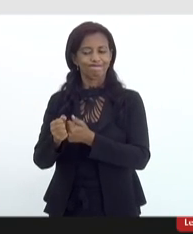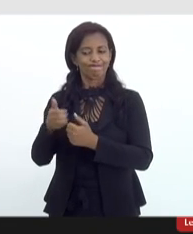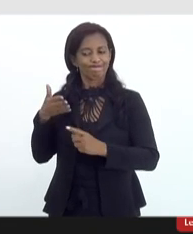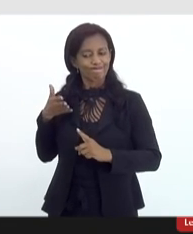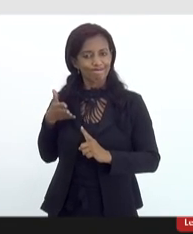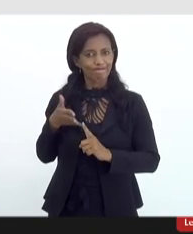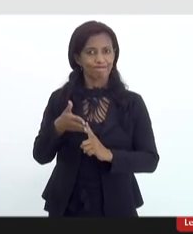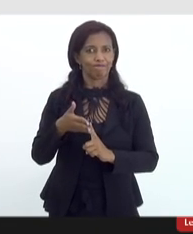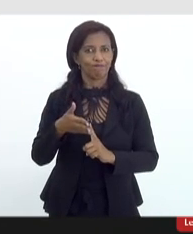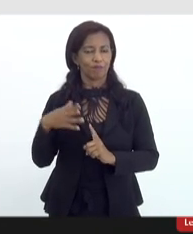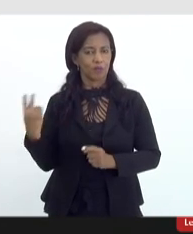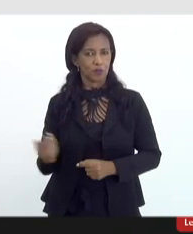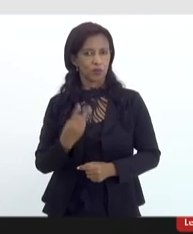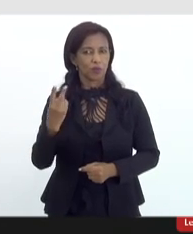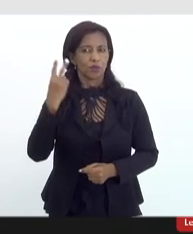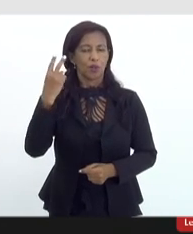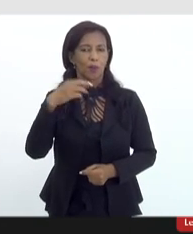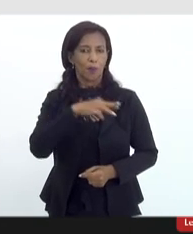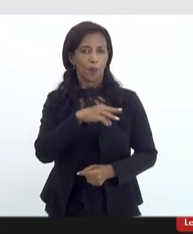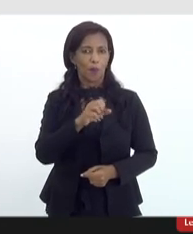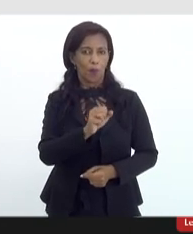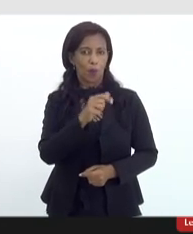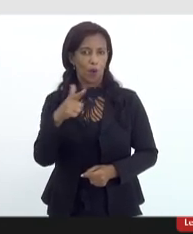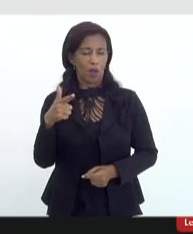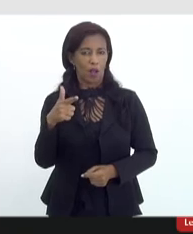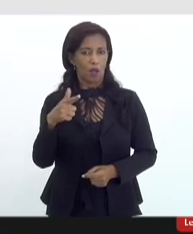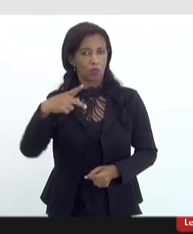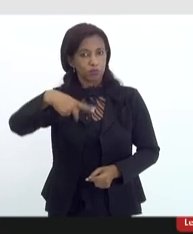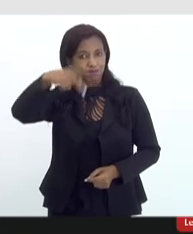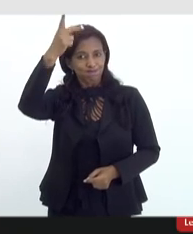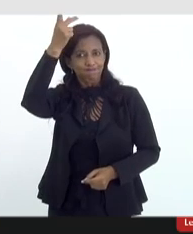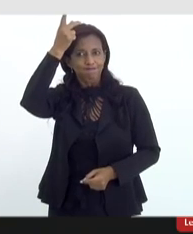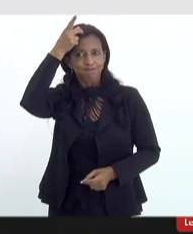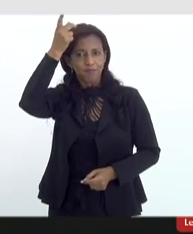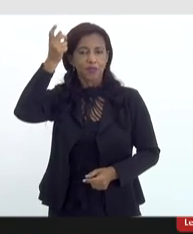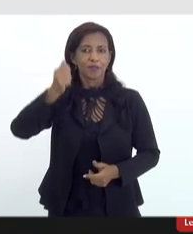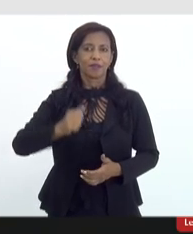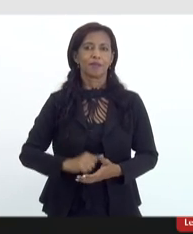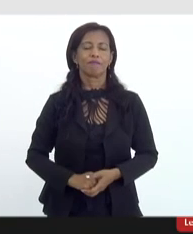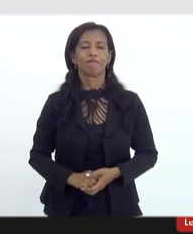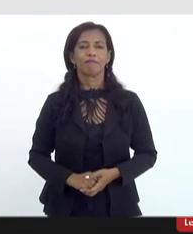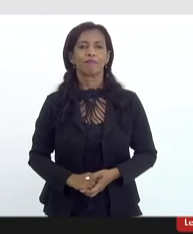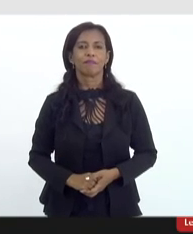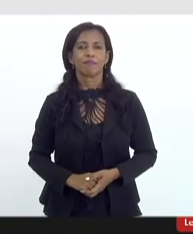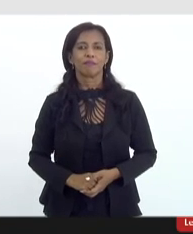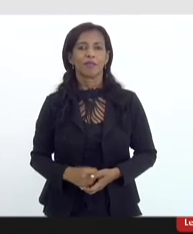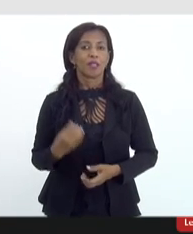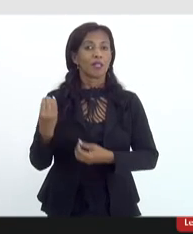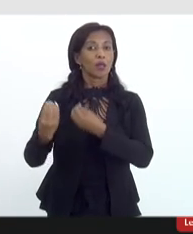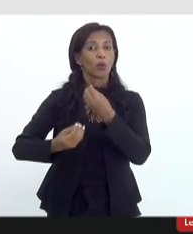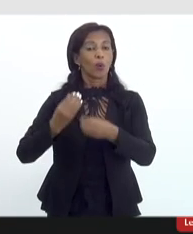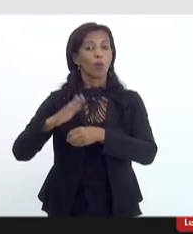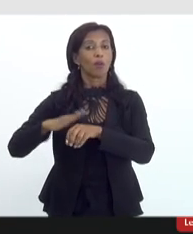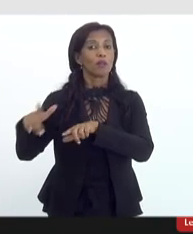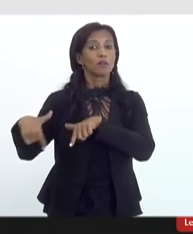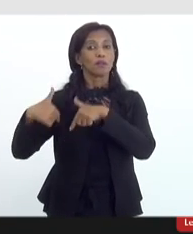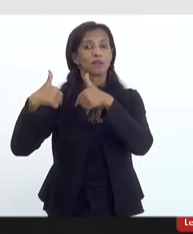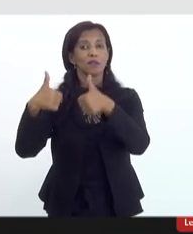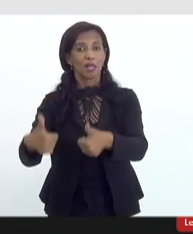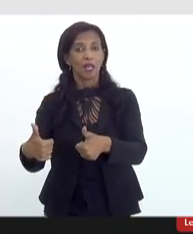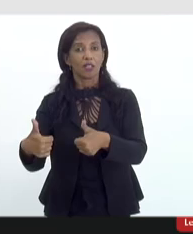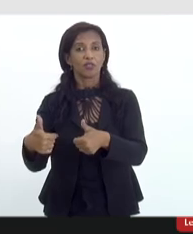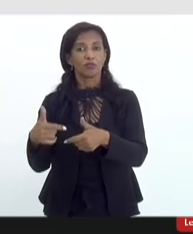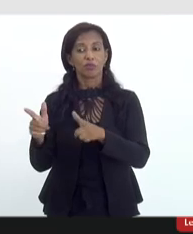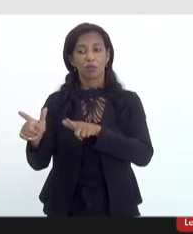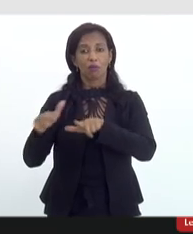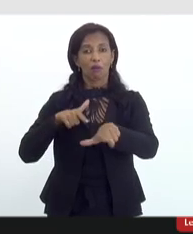afetado pelos valores morais de referência pentecostais, tá? E é como eles operam na sua dinâmica